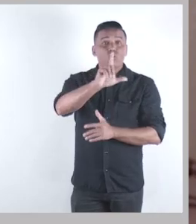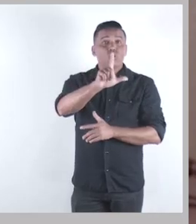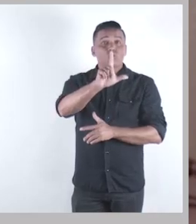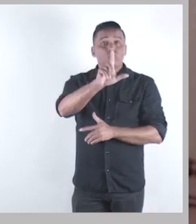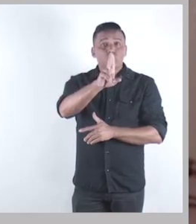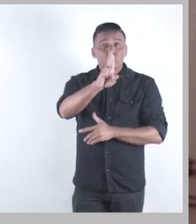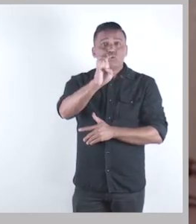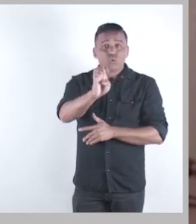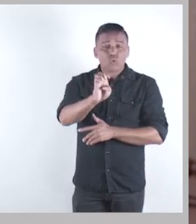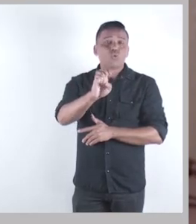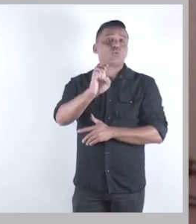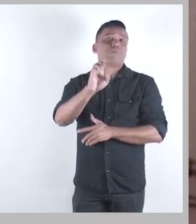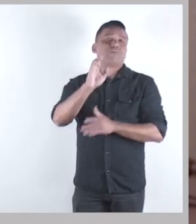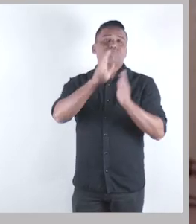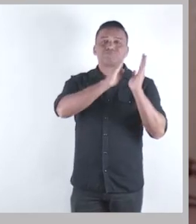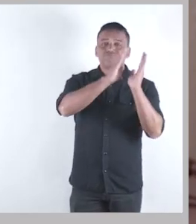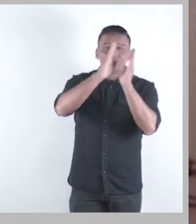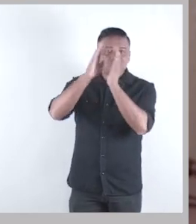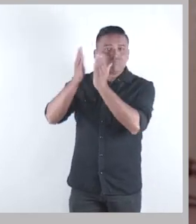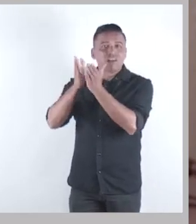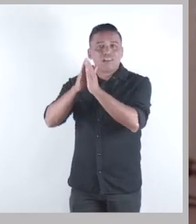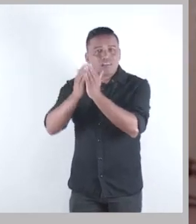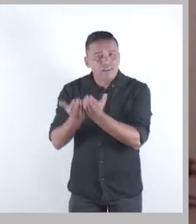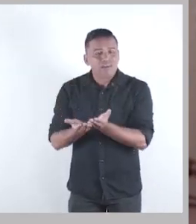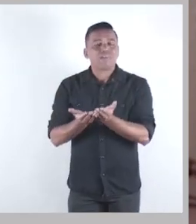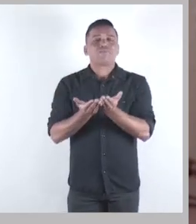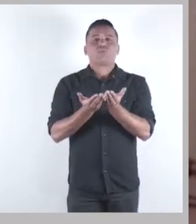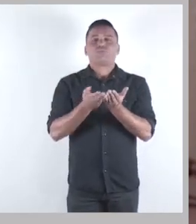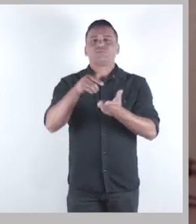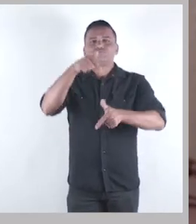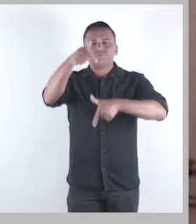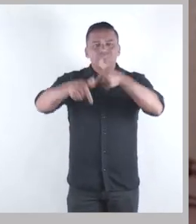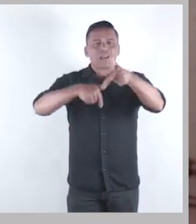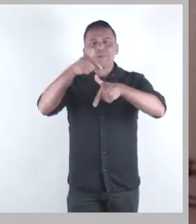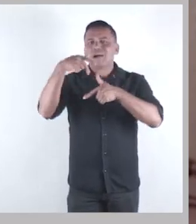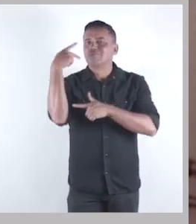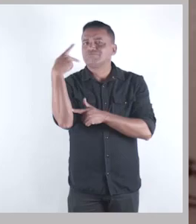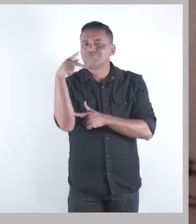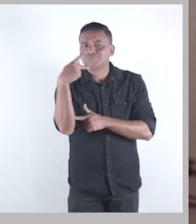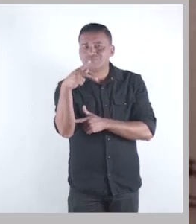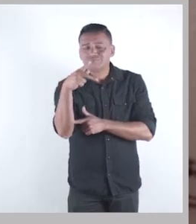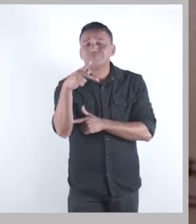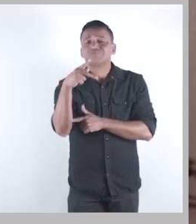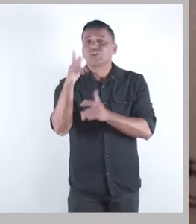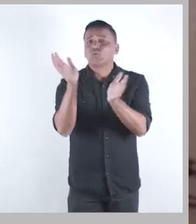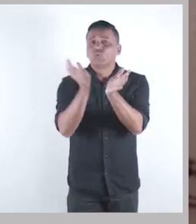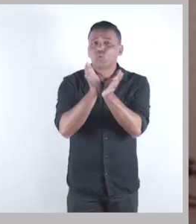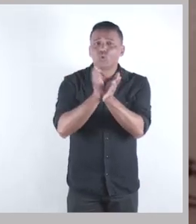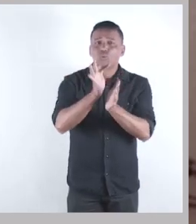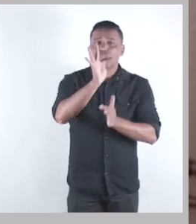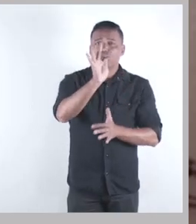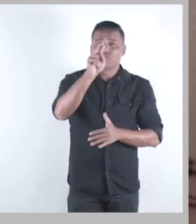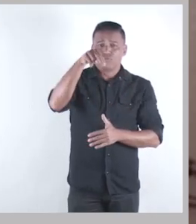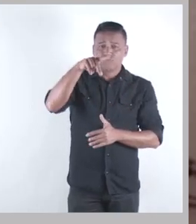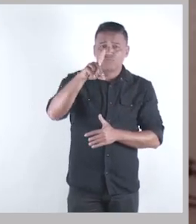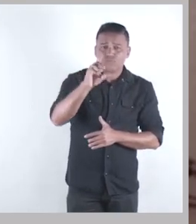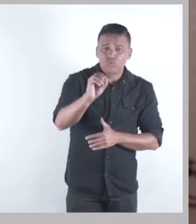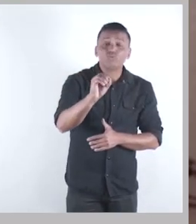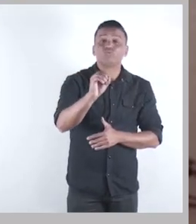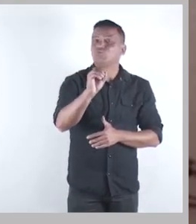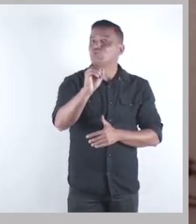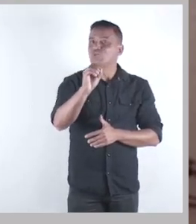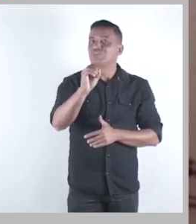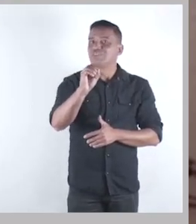então, como tem sido esse trabalho, né, do fundo para fazer com que o